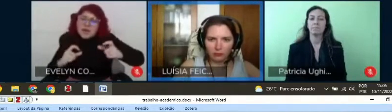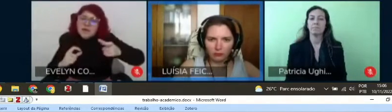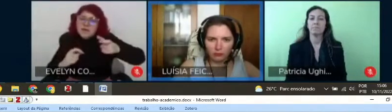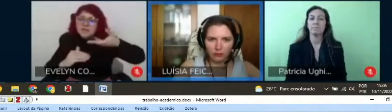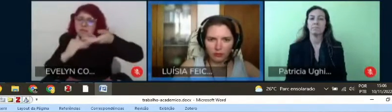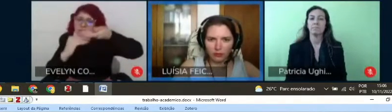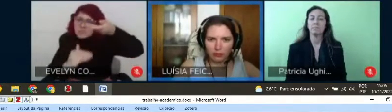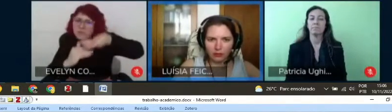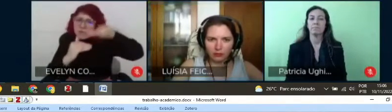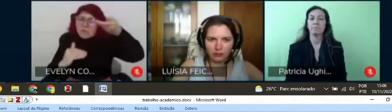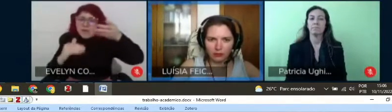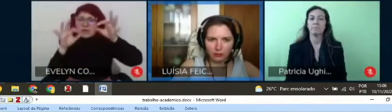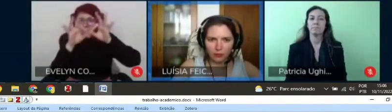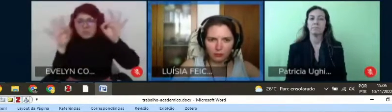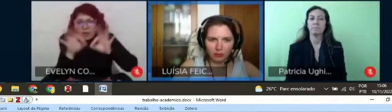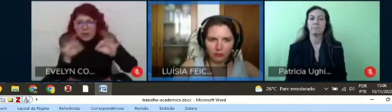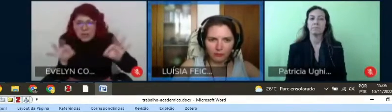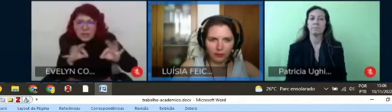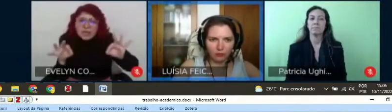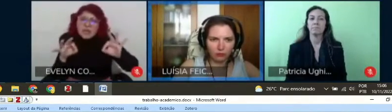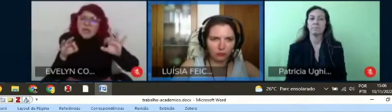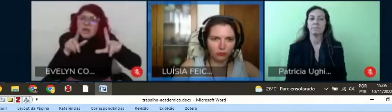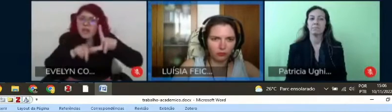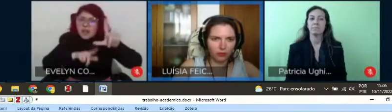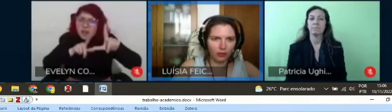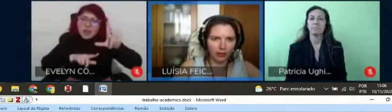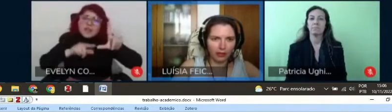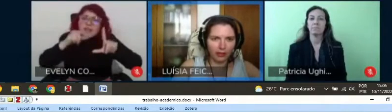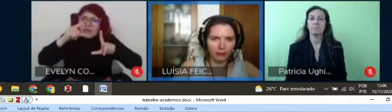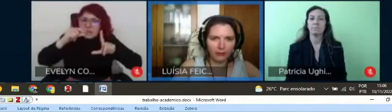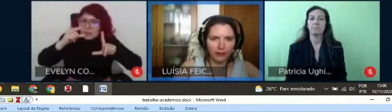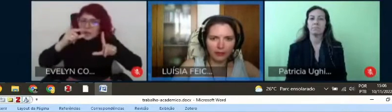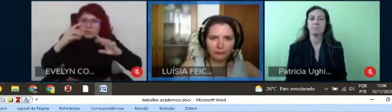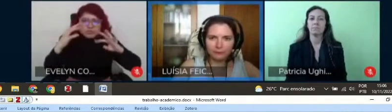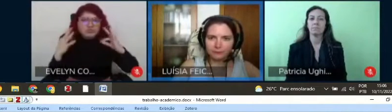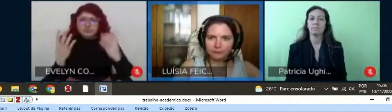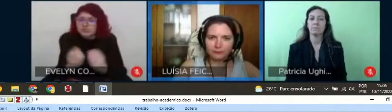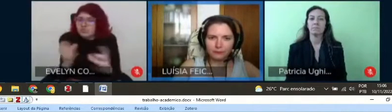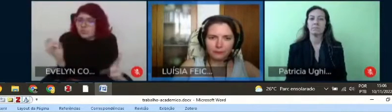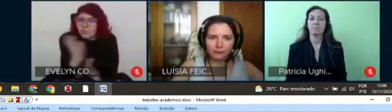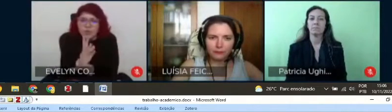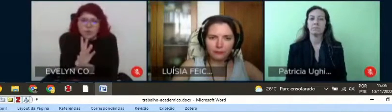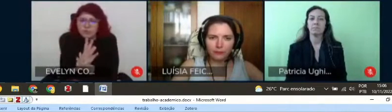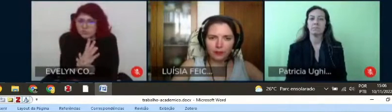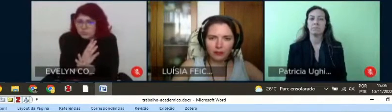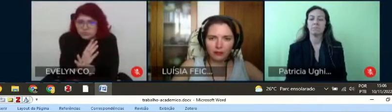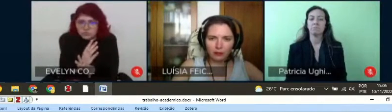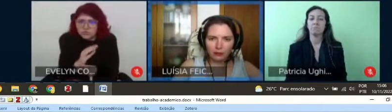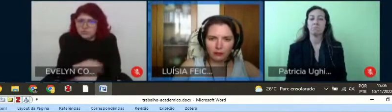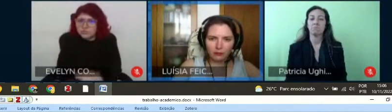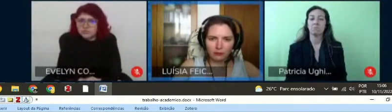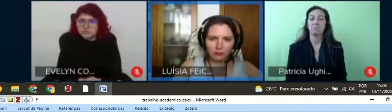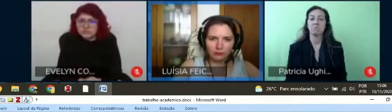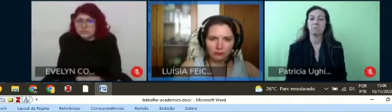sem nenhum problema. Os buff, ó, A e B.